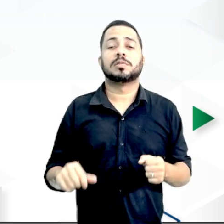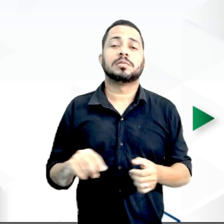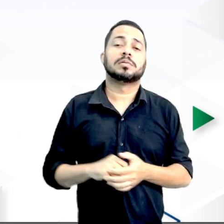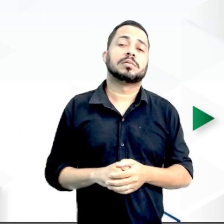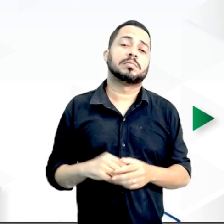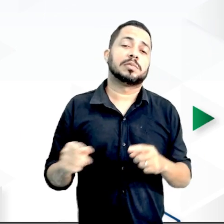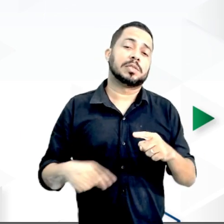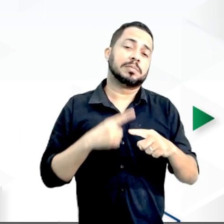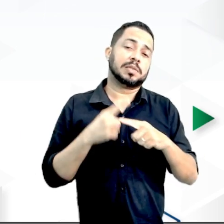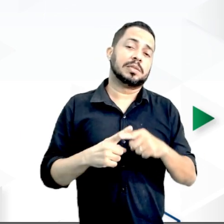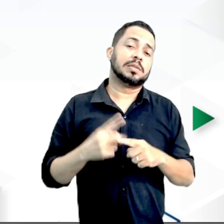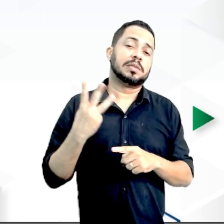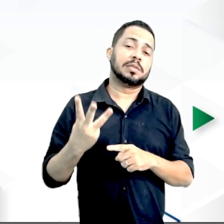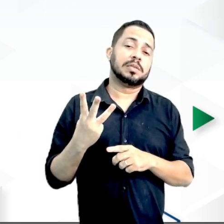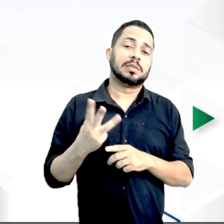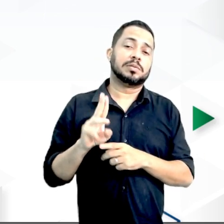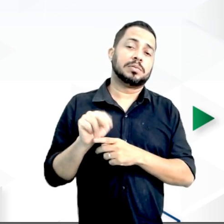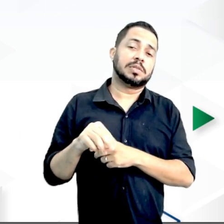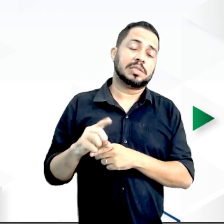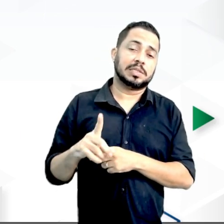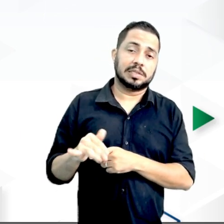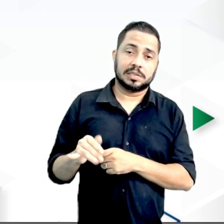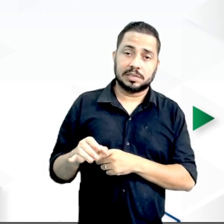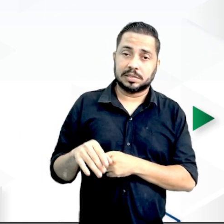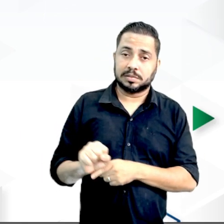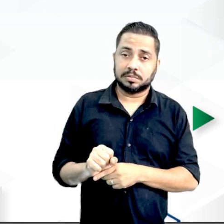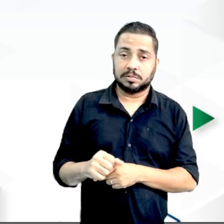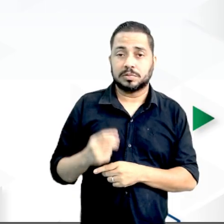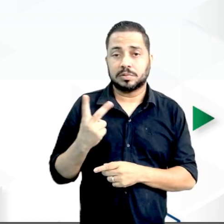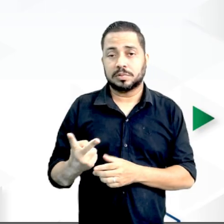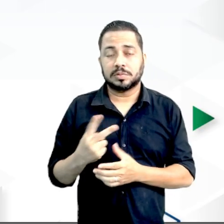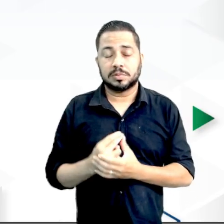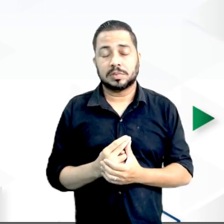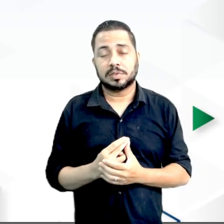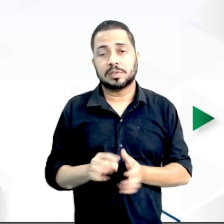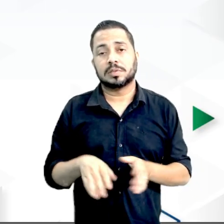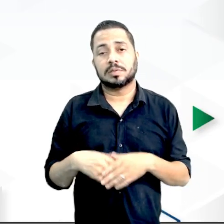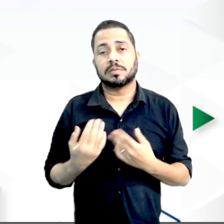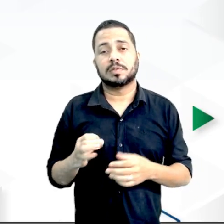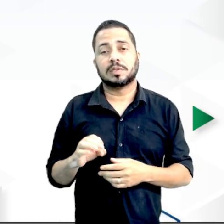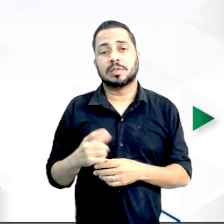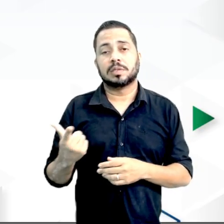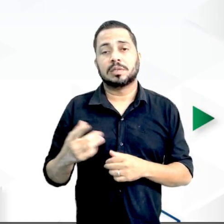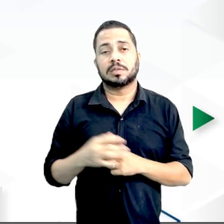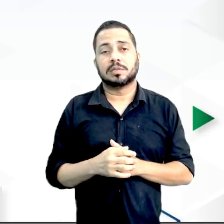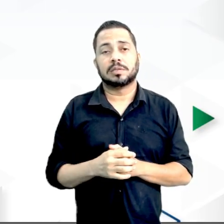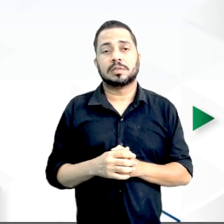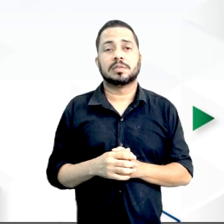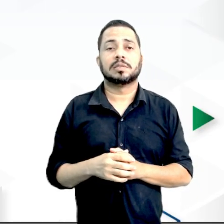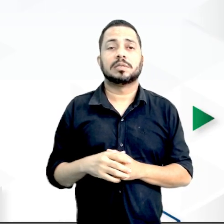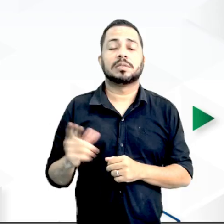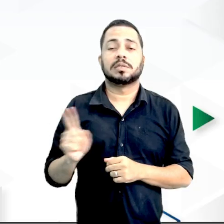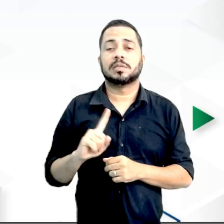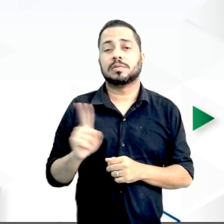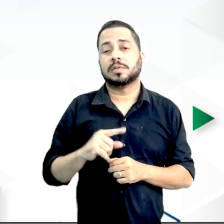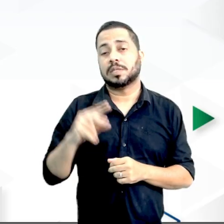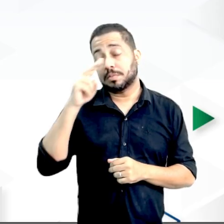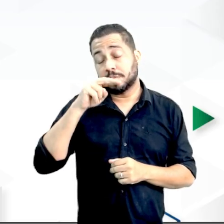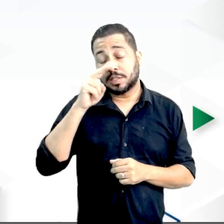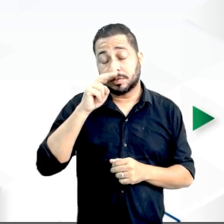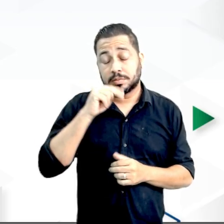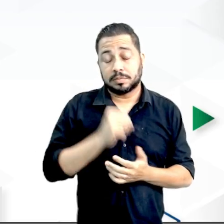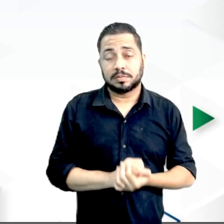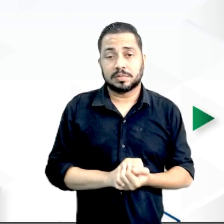multiplicar essas 3 unidades de medidas por 2, por exemplo, duplicando. Então, é claro que os pares ordenados não serão os mesmos,